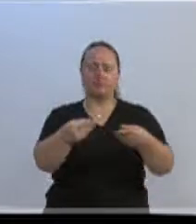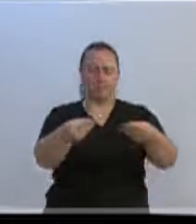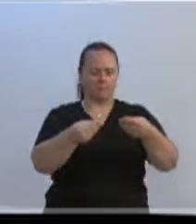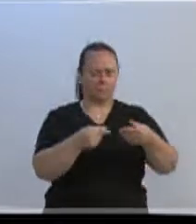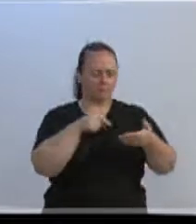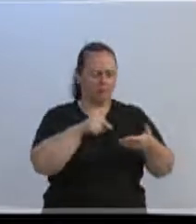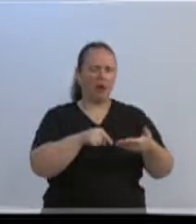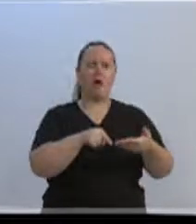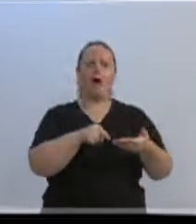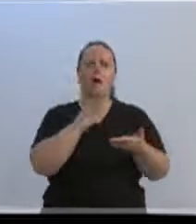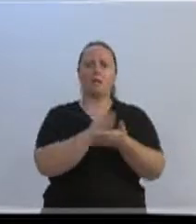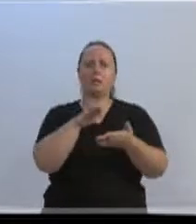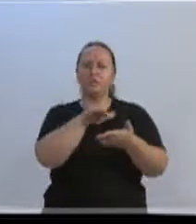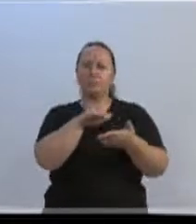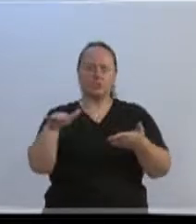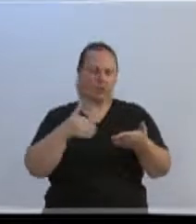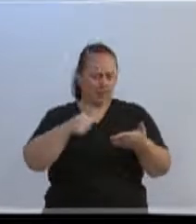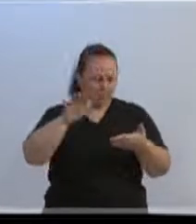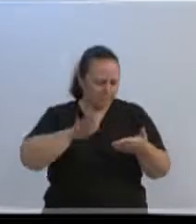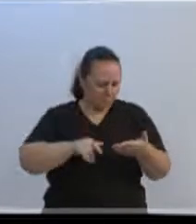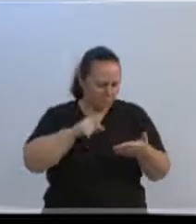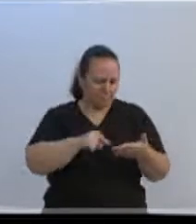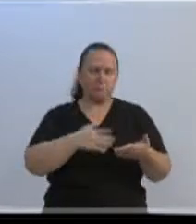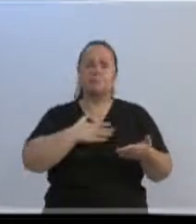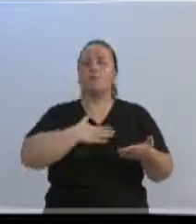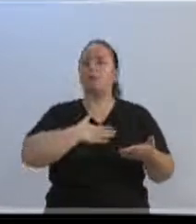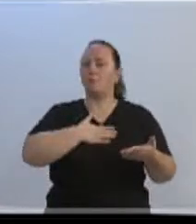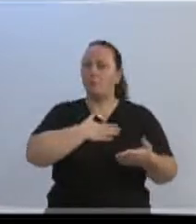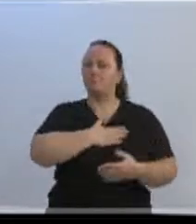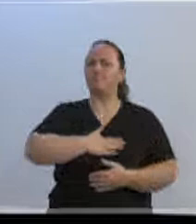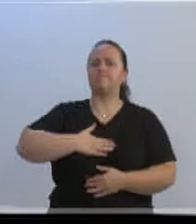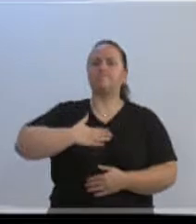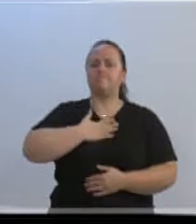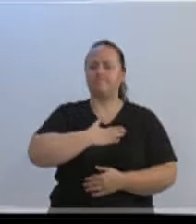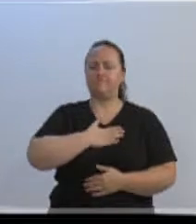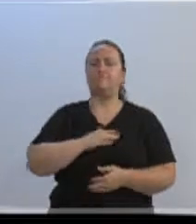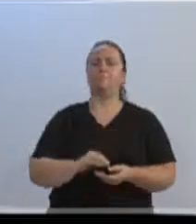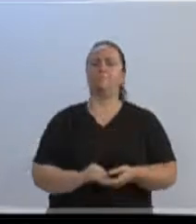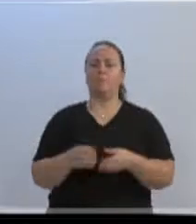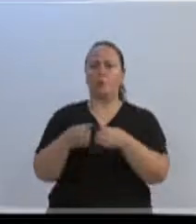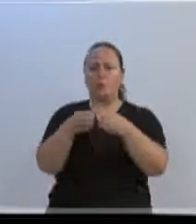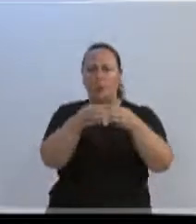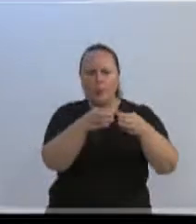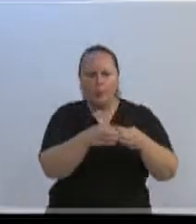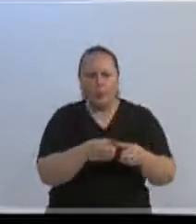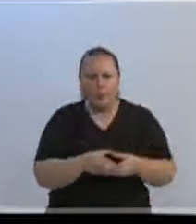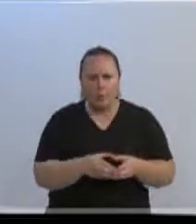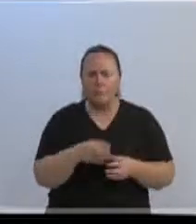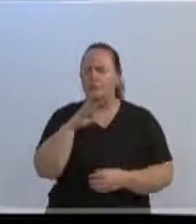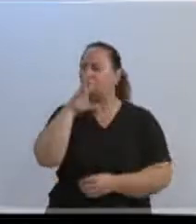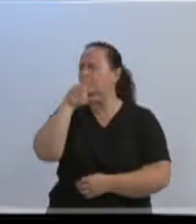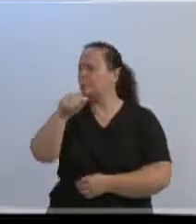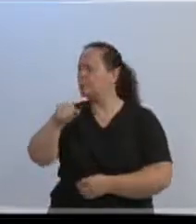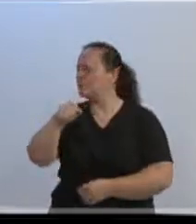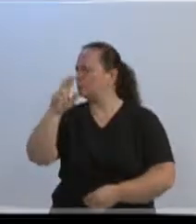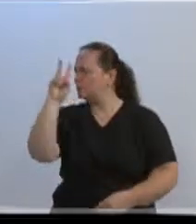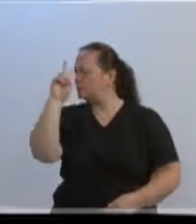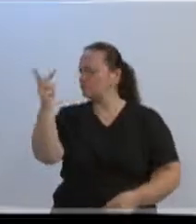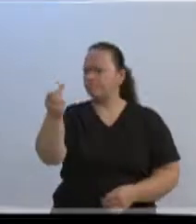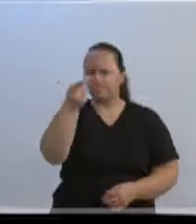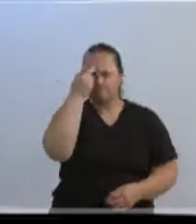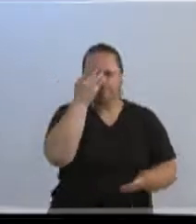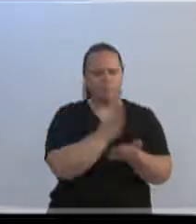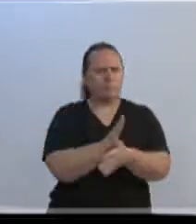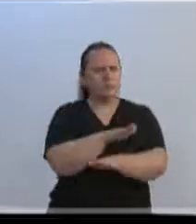recebido esse abaixo assinado e de todas as classes estão todos revoltados com a indústria da multa em